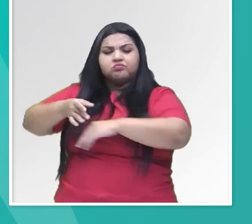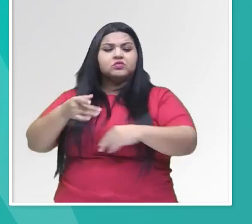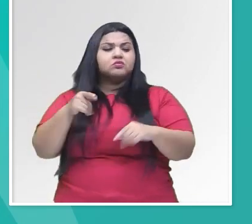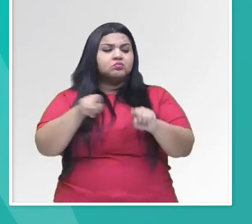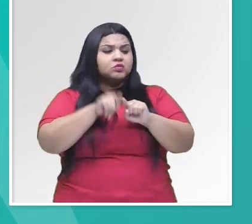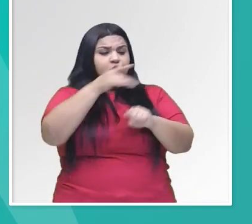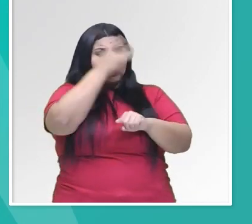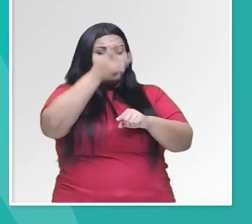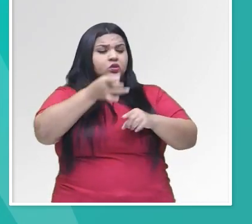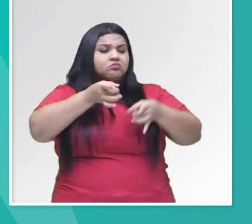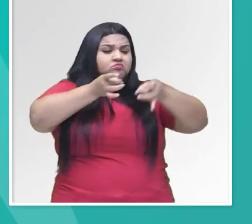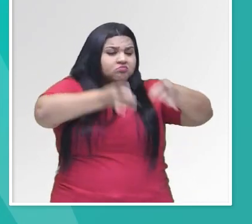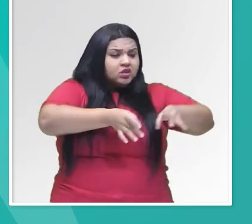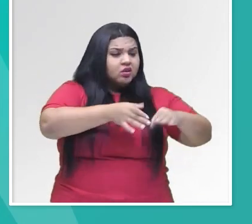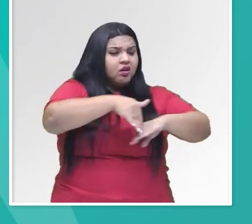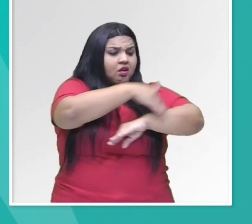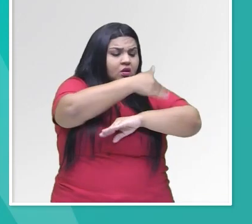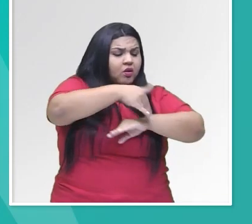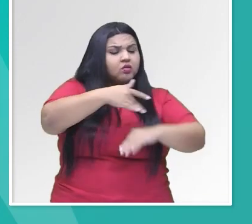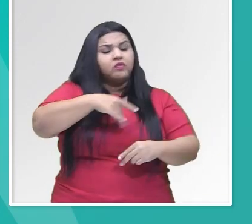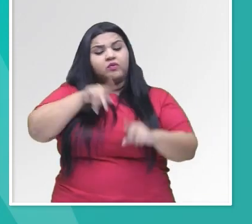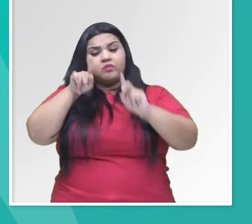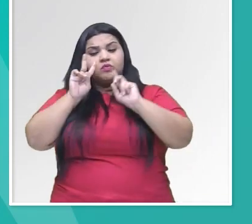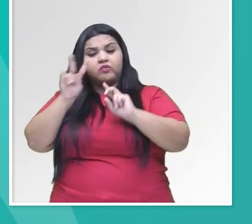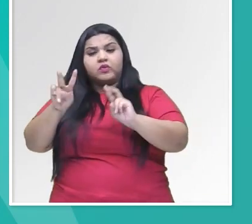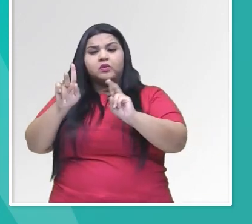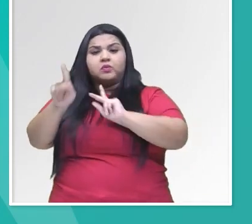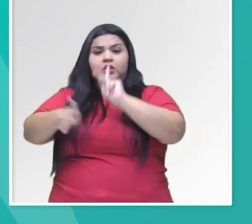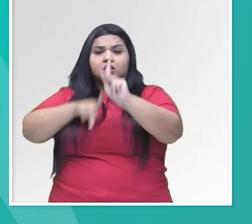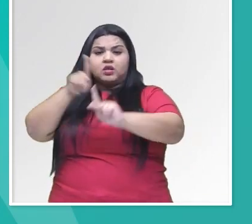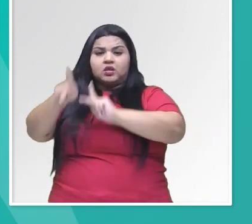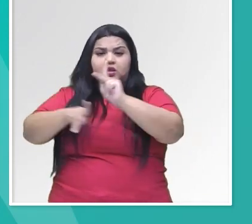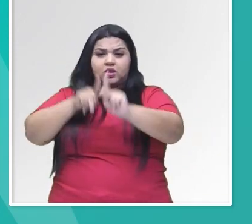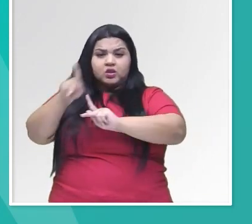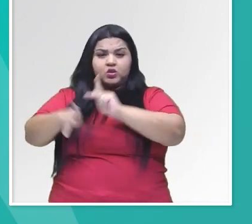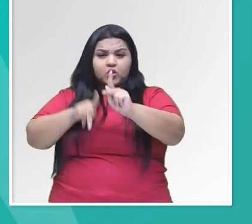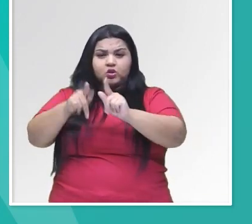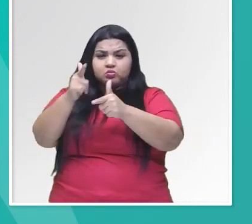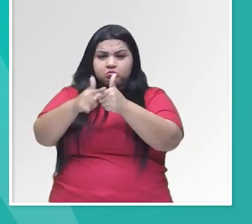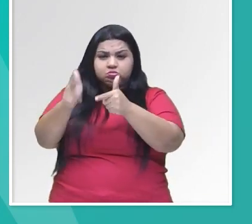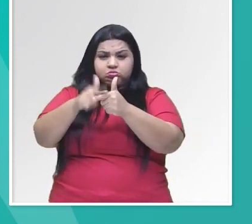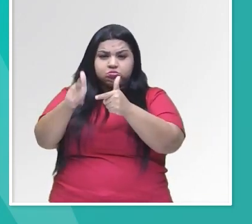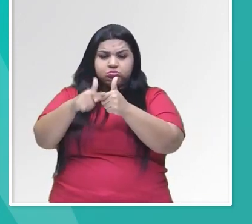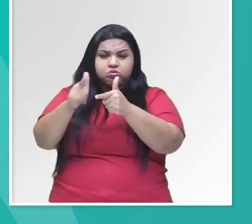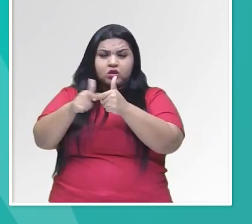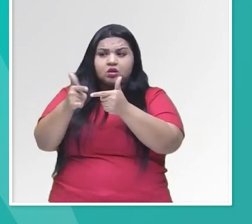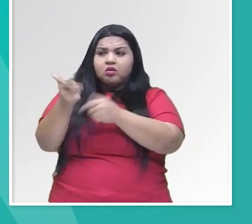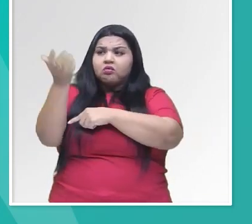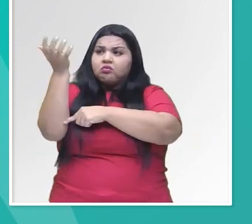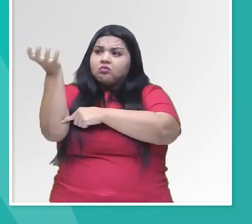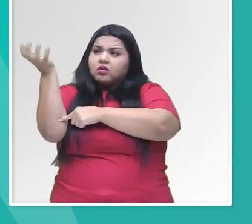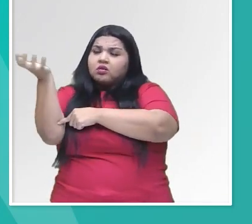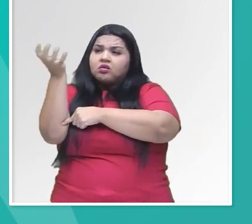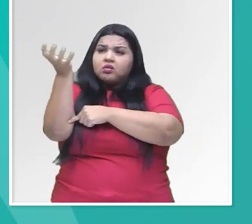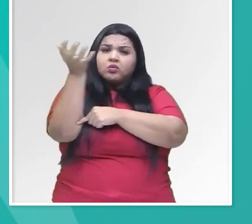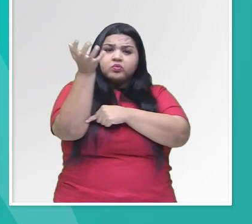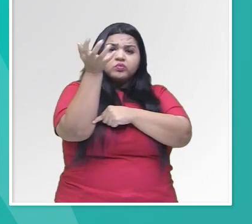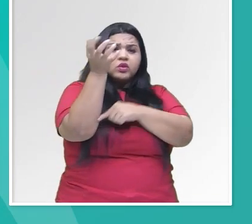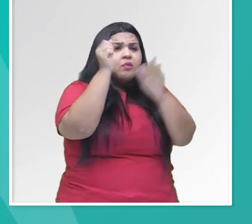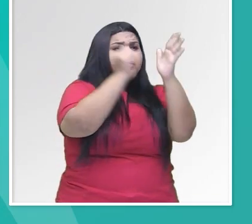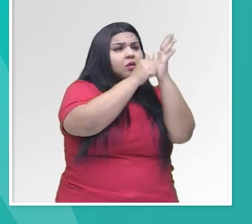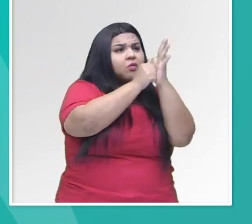rua. Nós vemos pessoas com problemas, pedindo ajuda nas